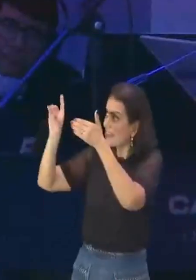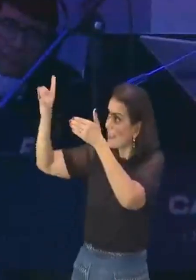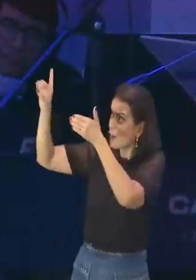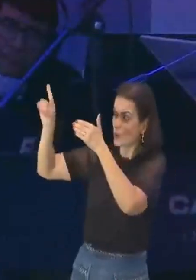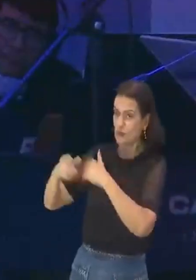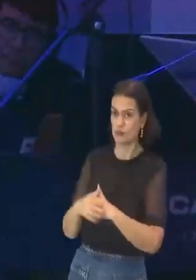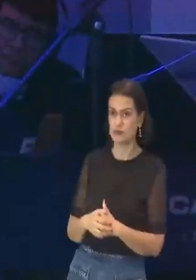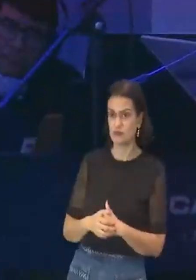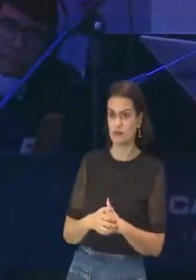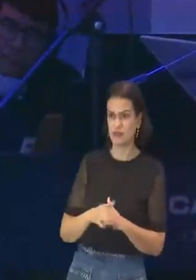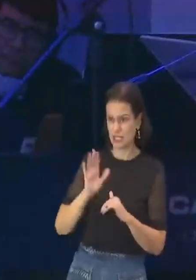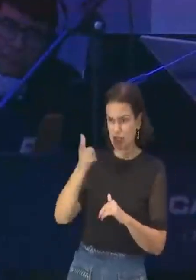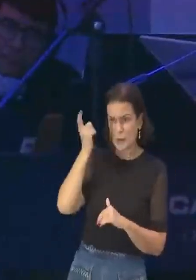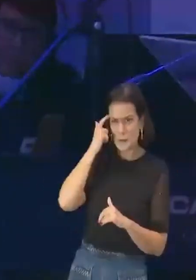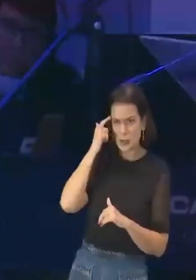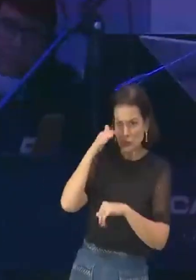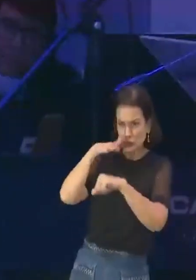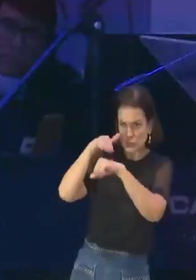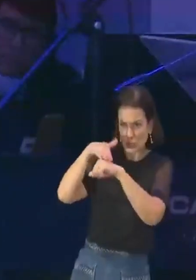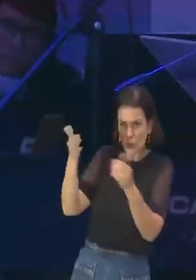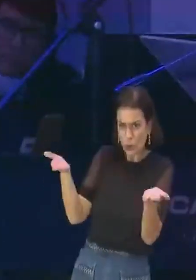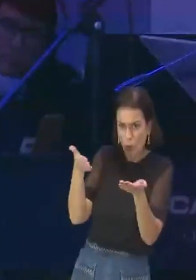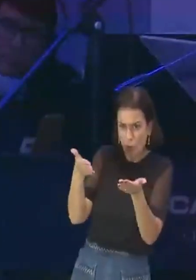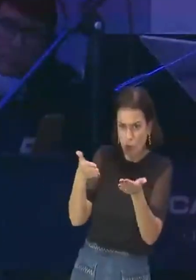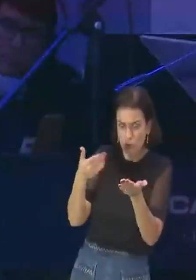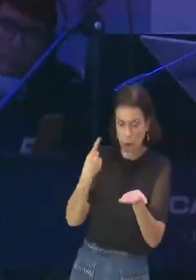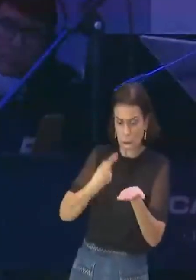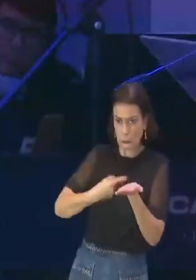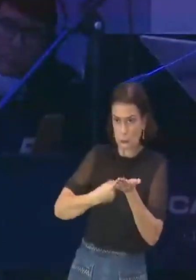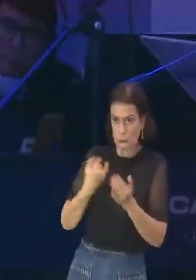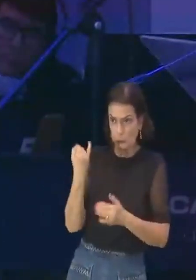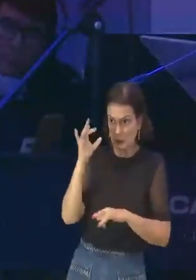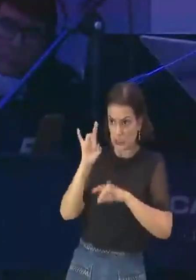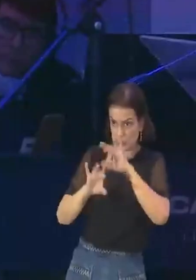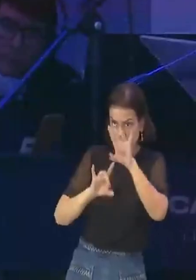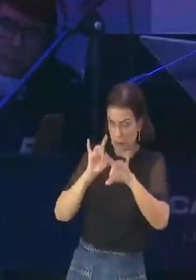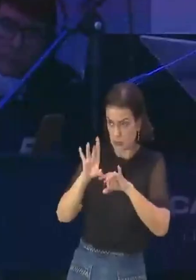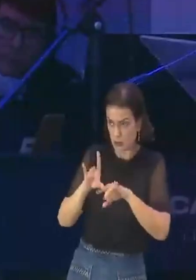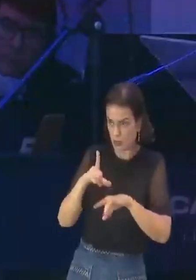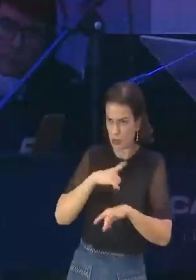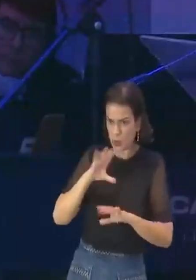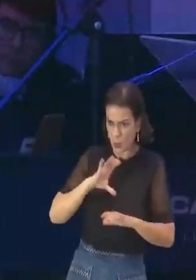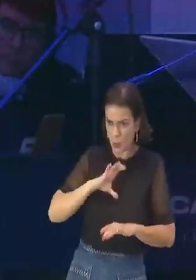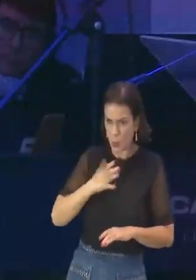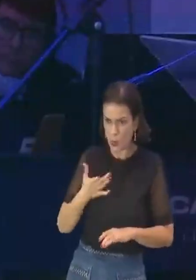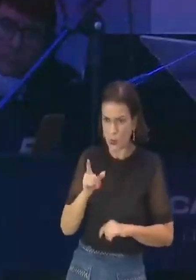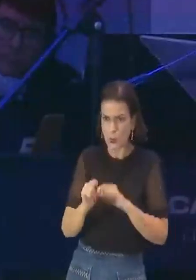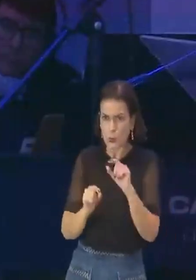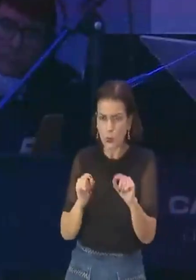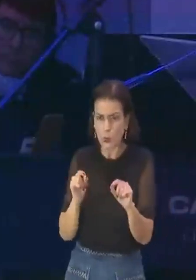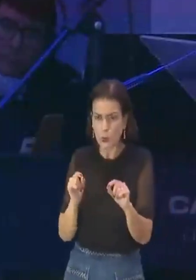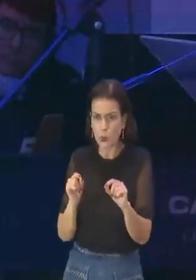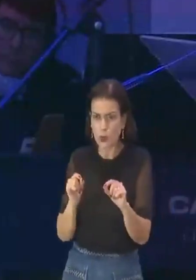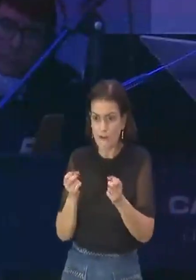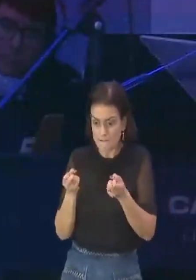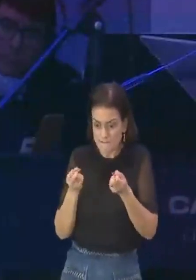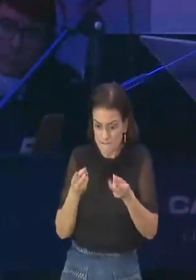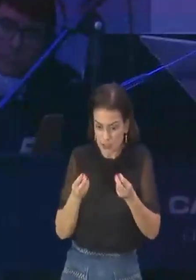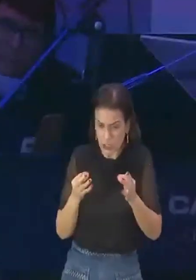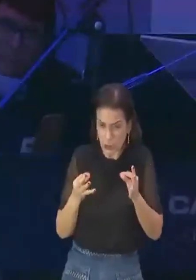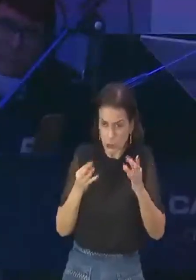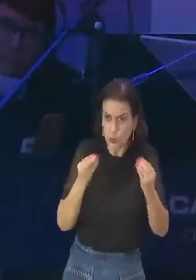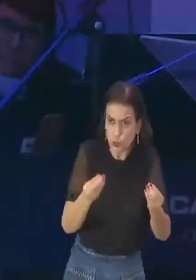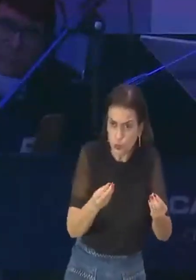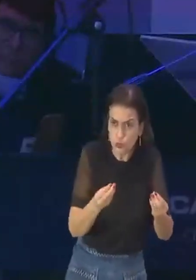Você já pensou, se Deus chamasse você hoje para uma missão especial, você teria coragem de vender tudo